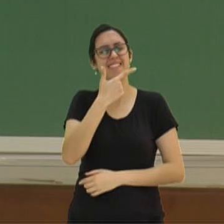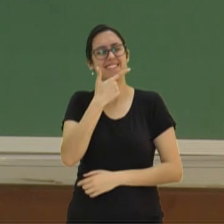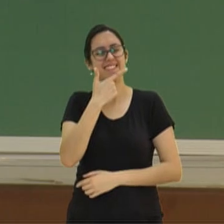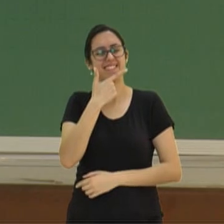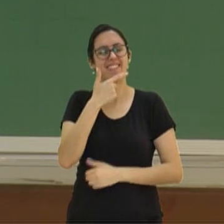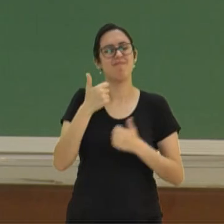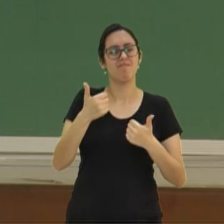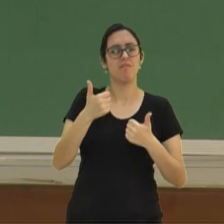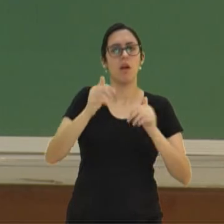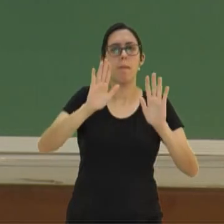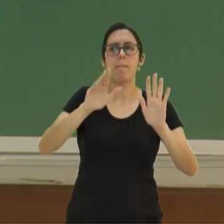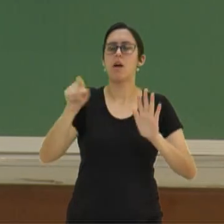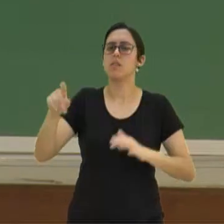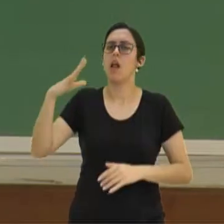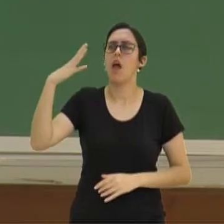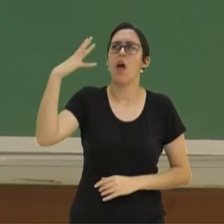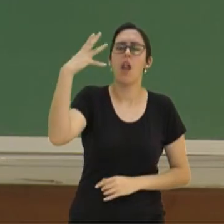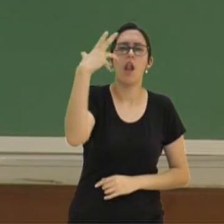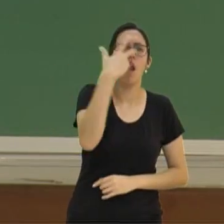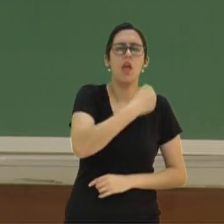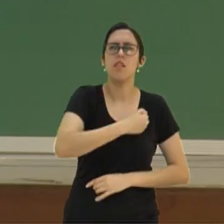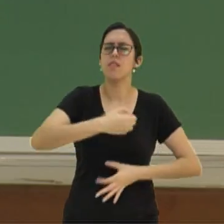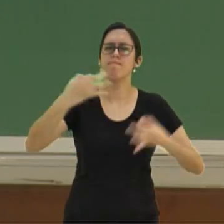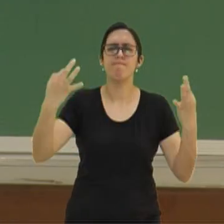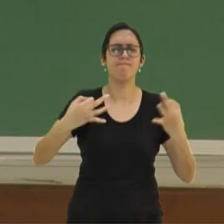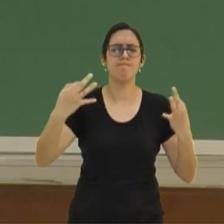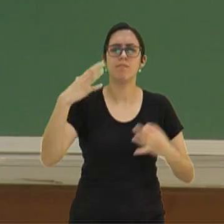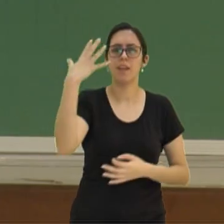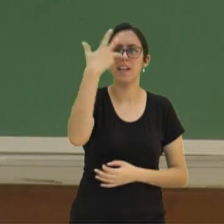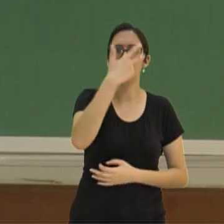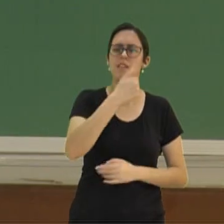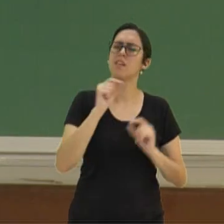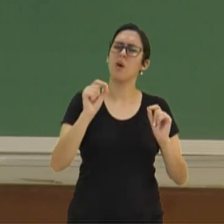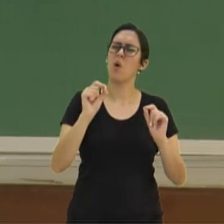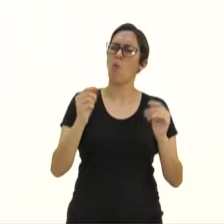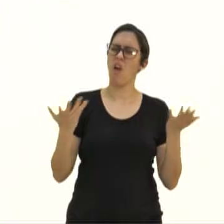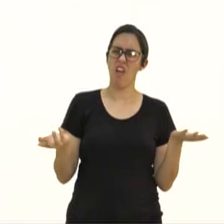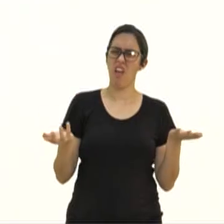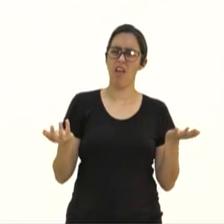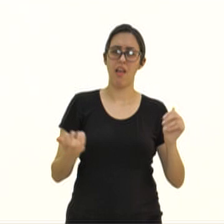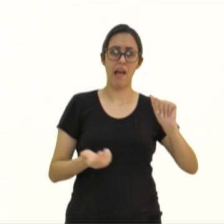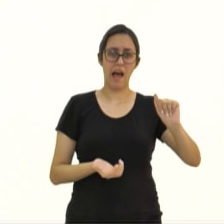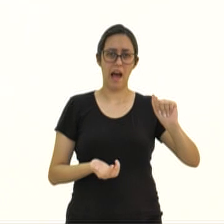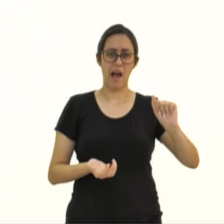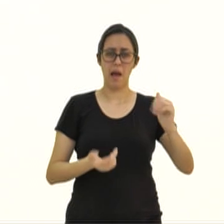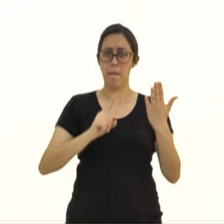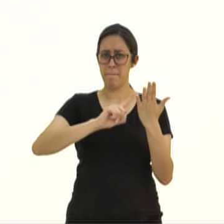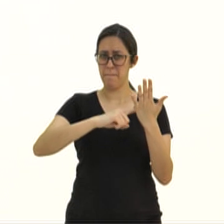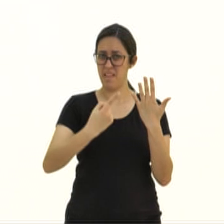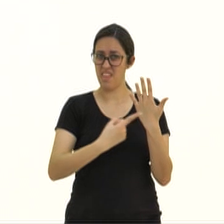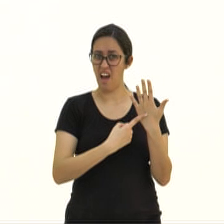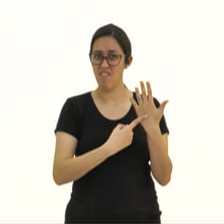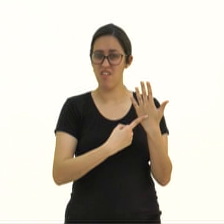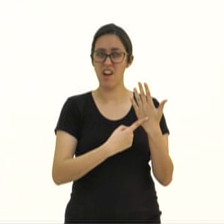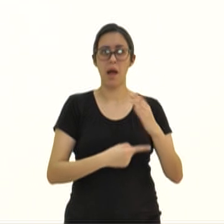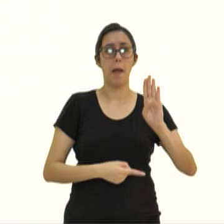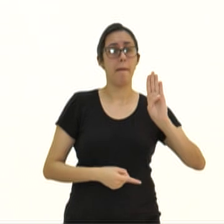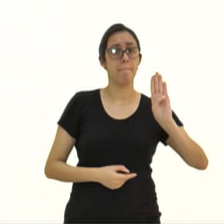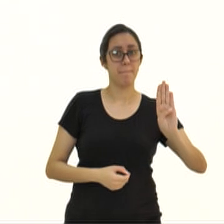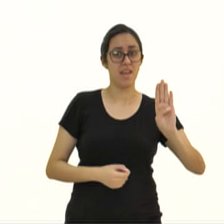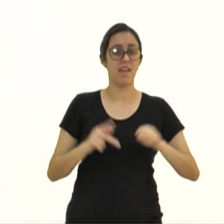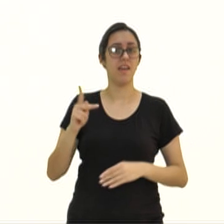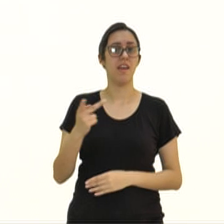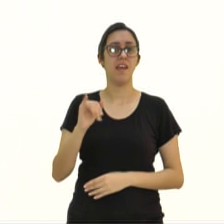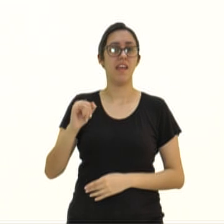ficou lindíssima. Isso é o quê? Letra A, uma metáfora? Letra B, é